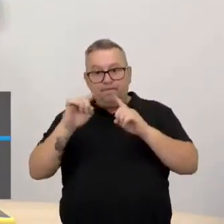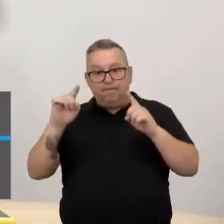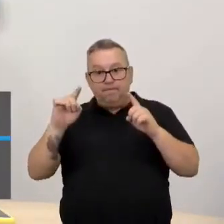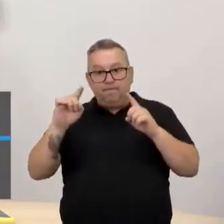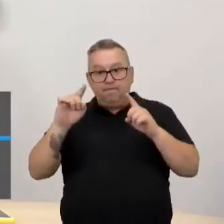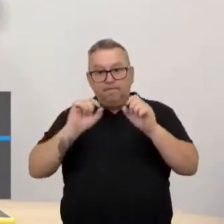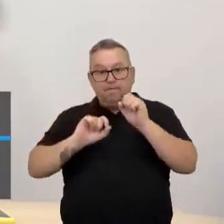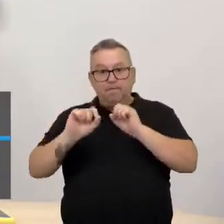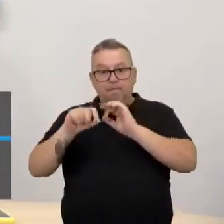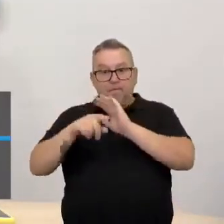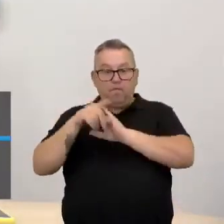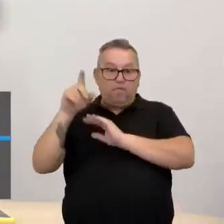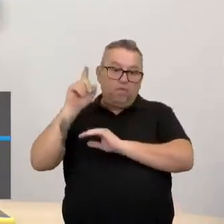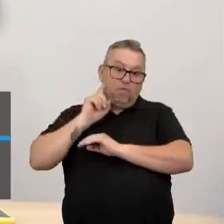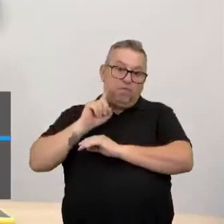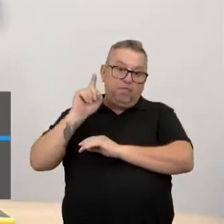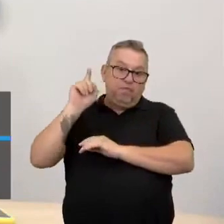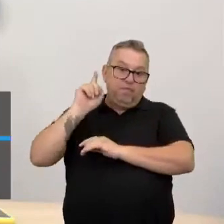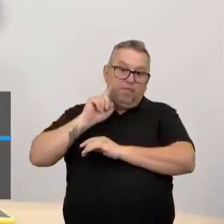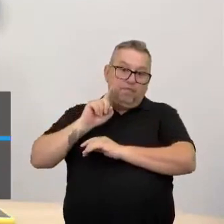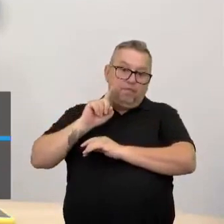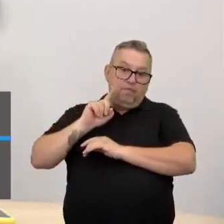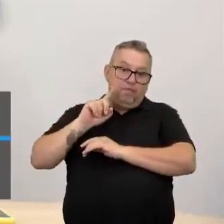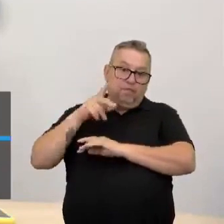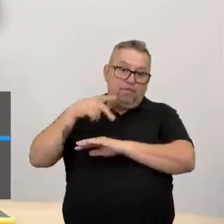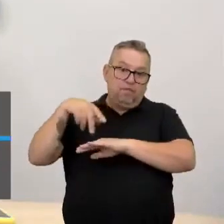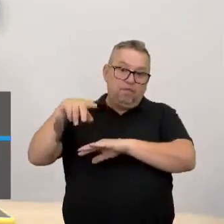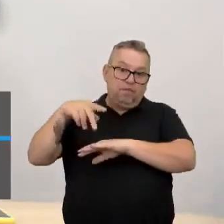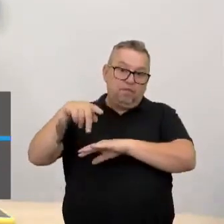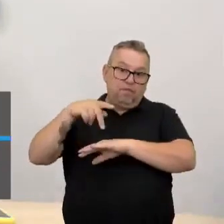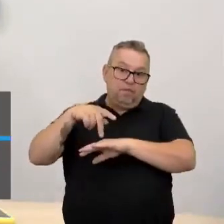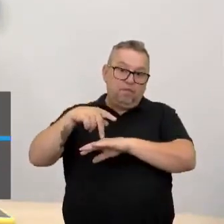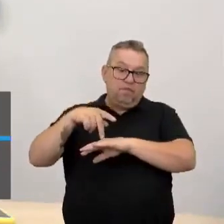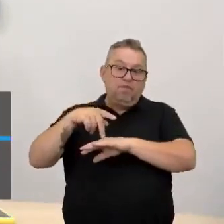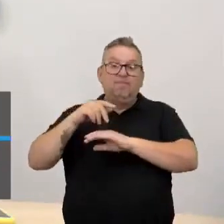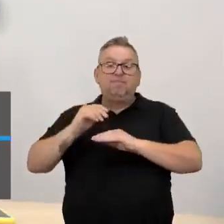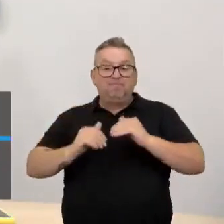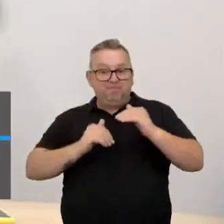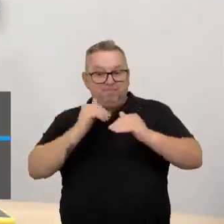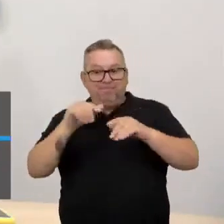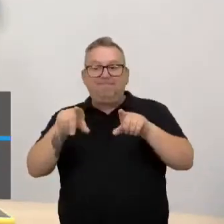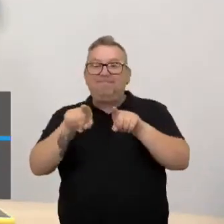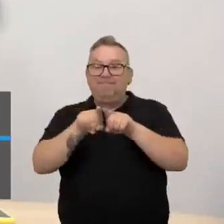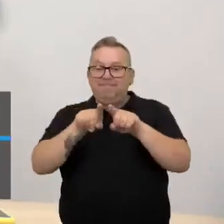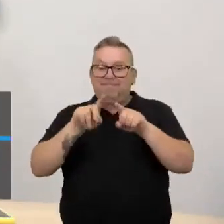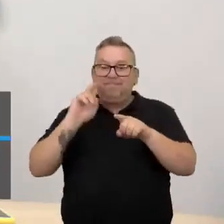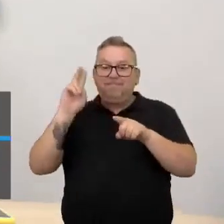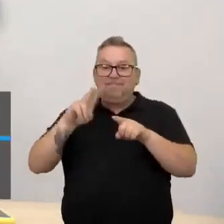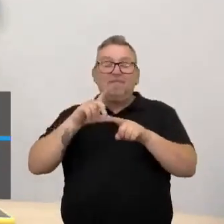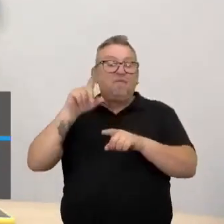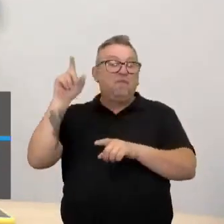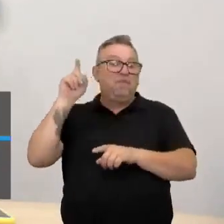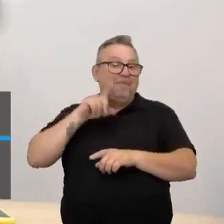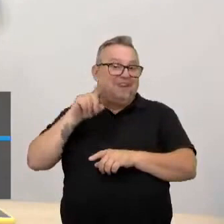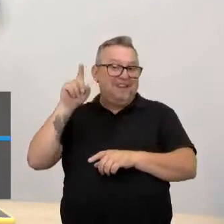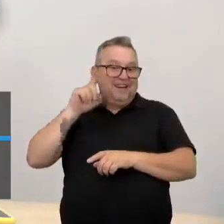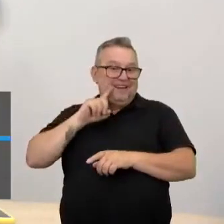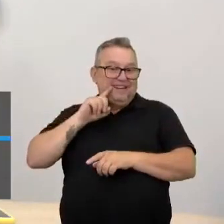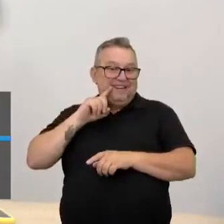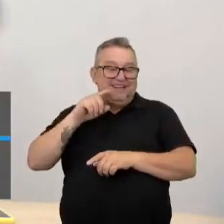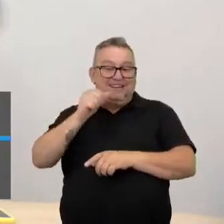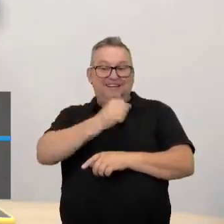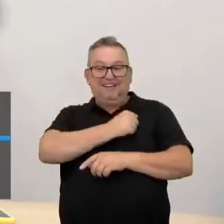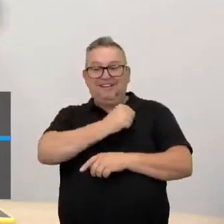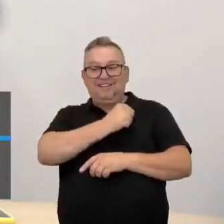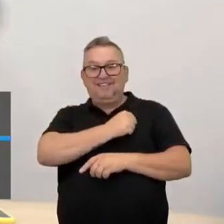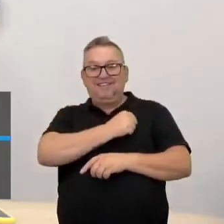do continente americano e do continente africano, com países desenvolvidos aí, retratando aí Estados Unidos e o